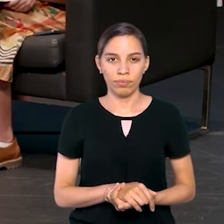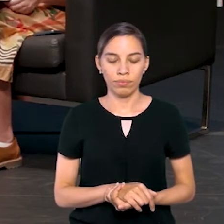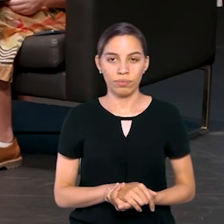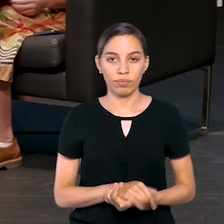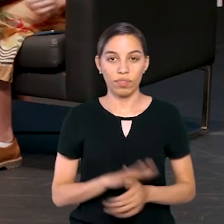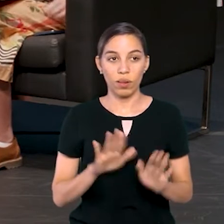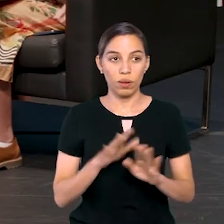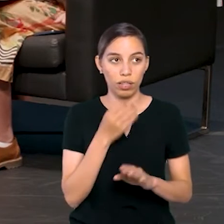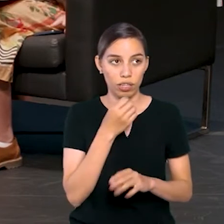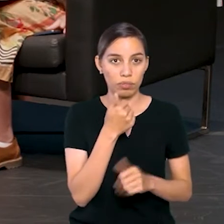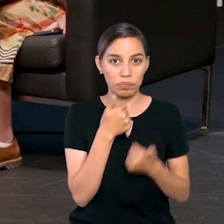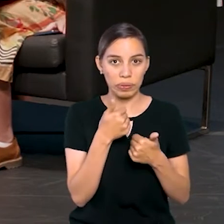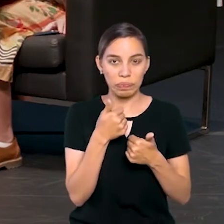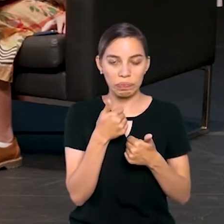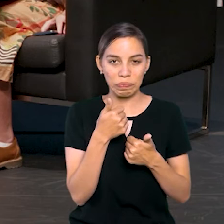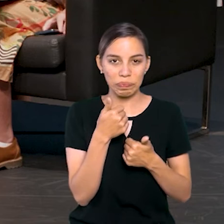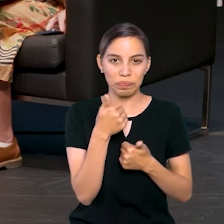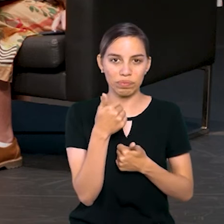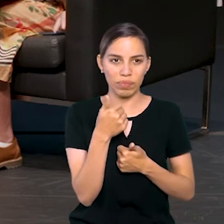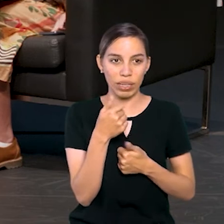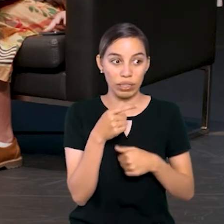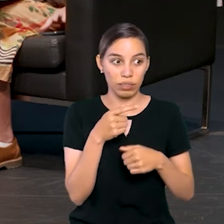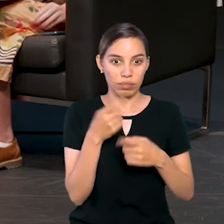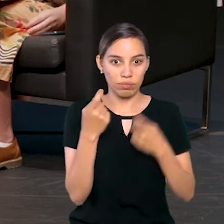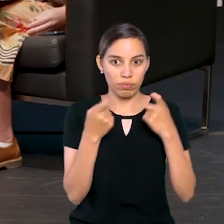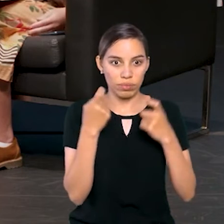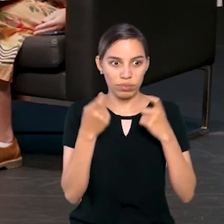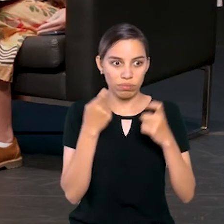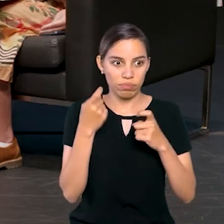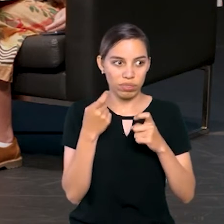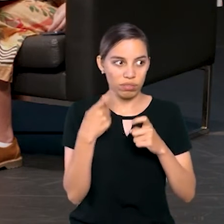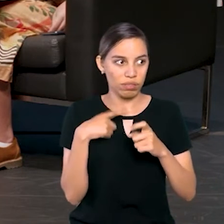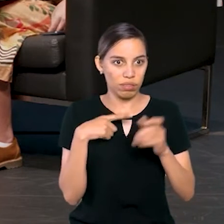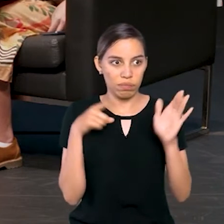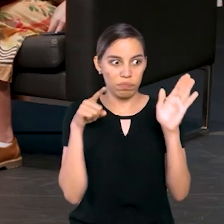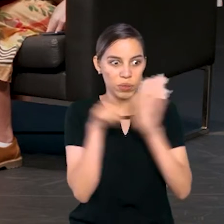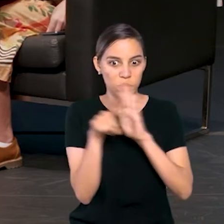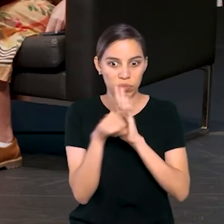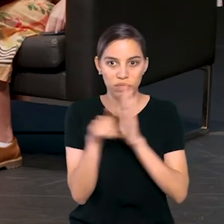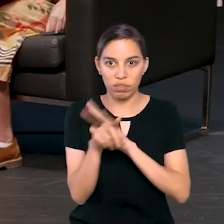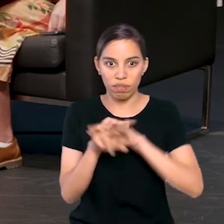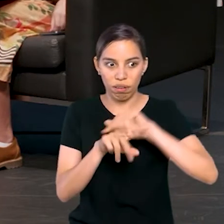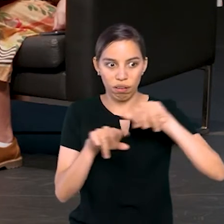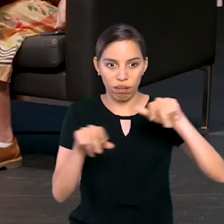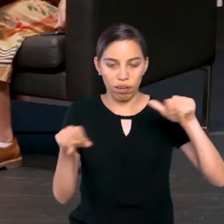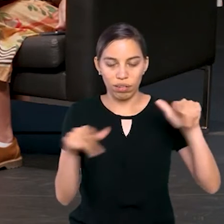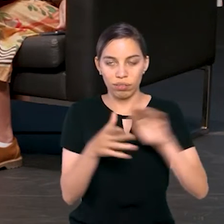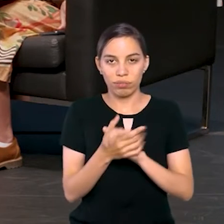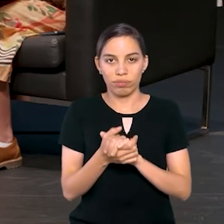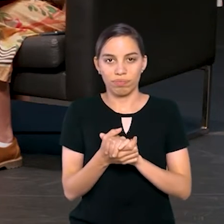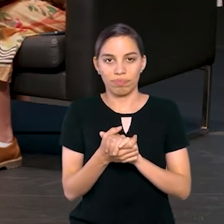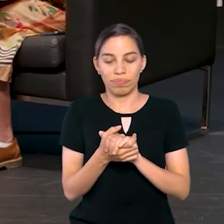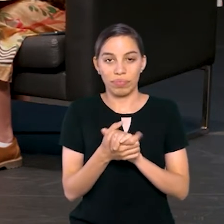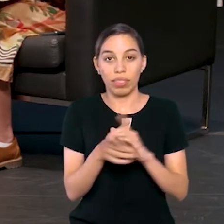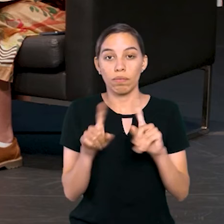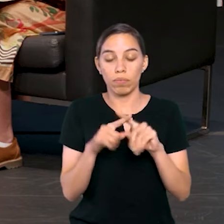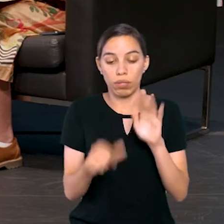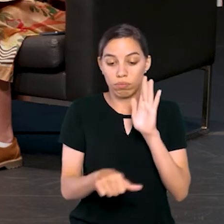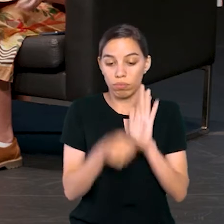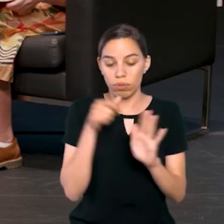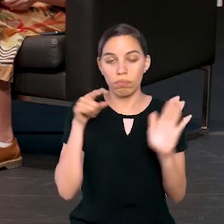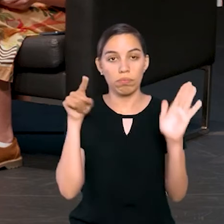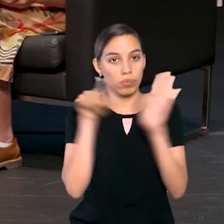Oi, tudo bom? Na preocupação com o tempo me regula, porque eu tenho várias perguntas, é um negócio assim. Mas a